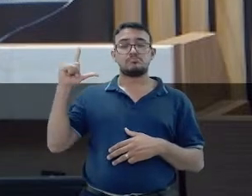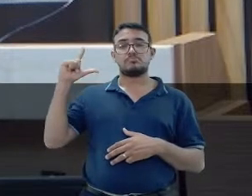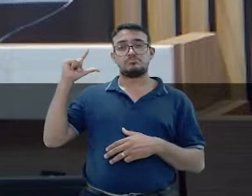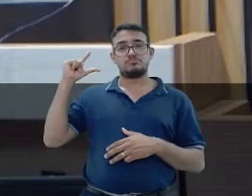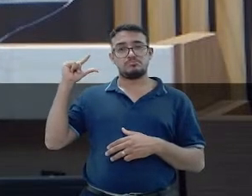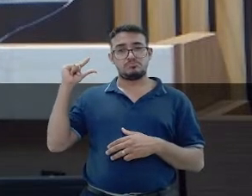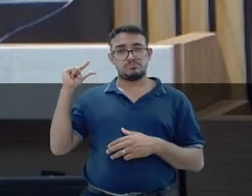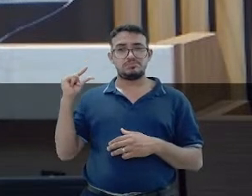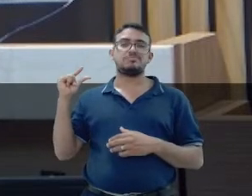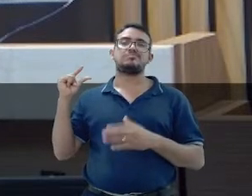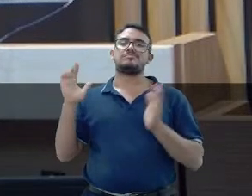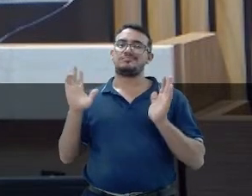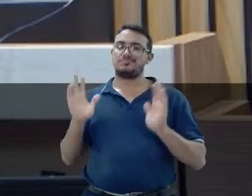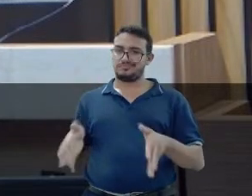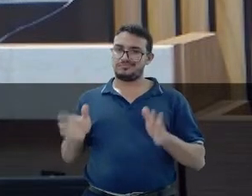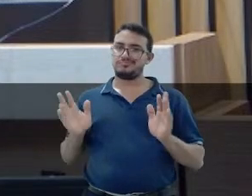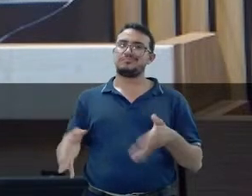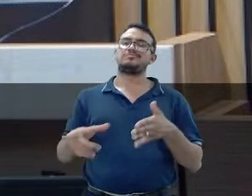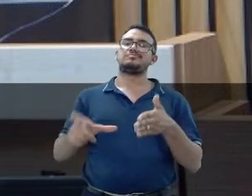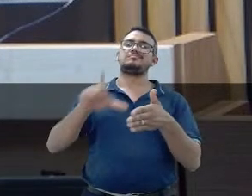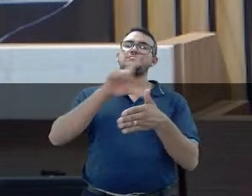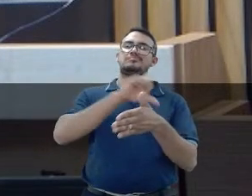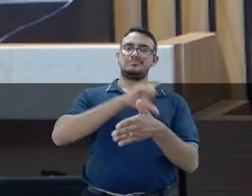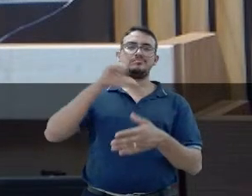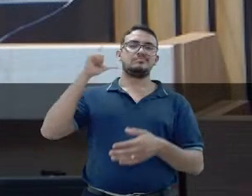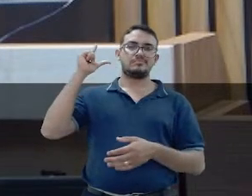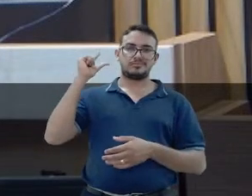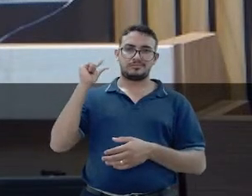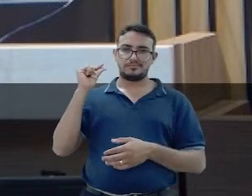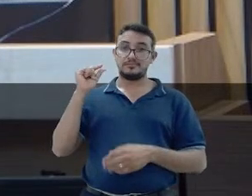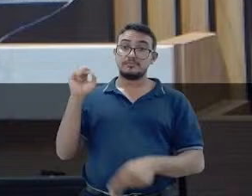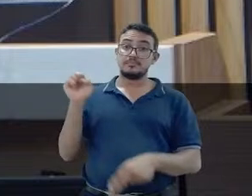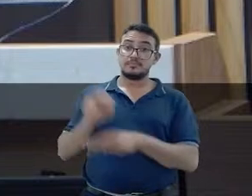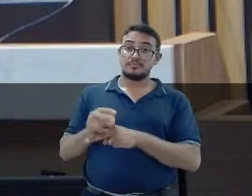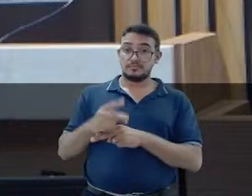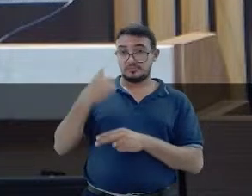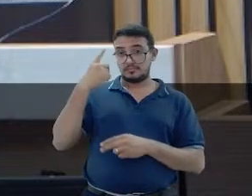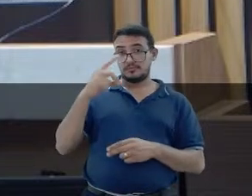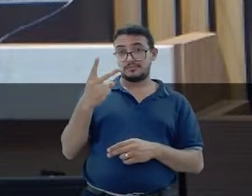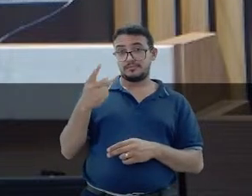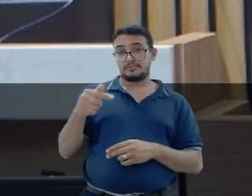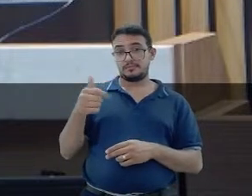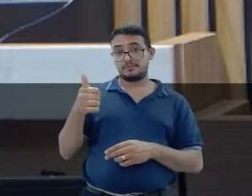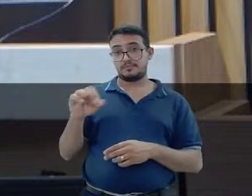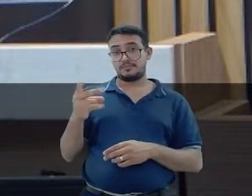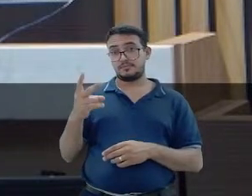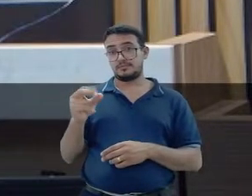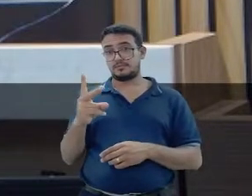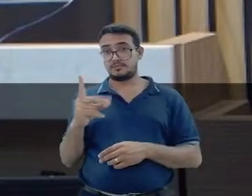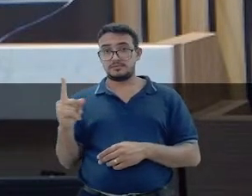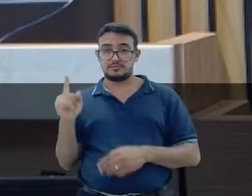à admissão da ré. O autor foi admitido em 27 de 10 de 2021.